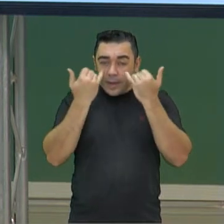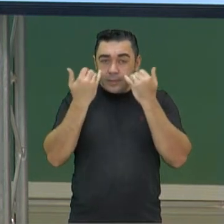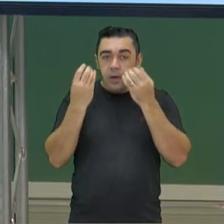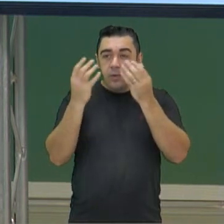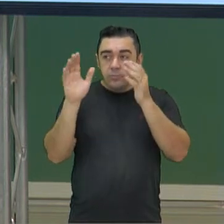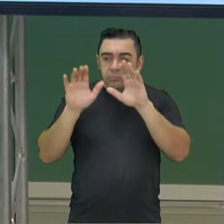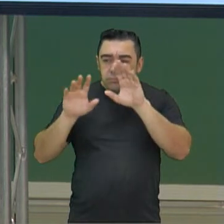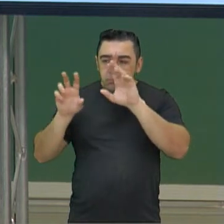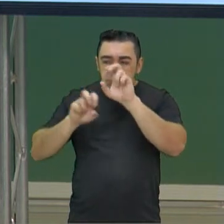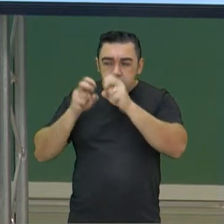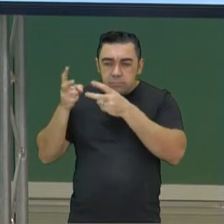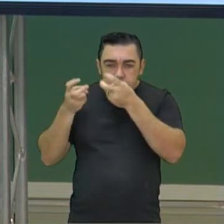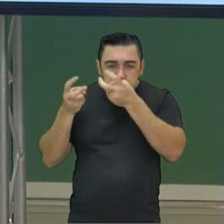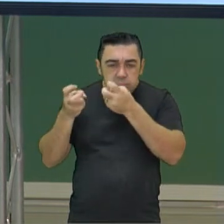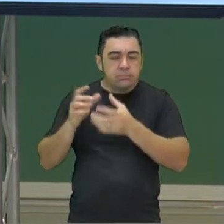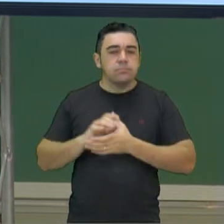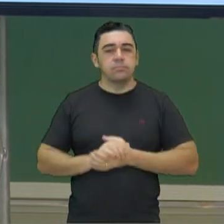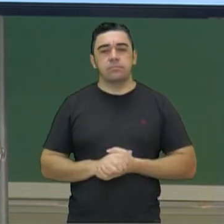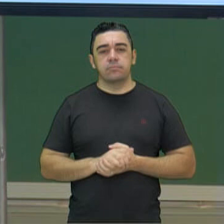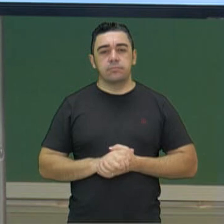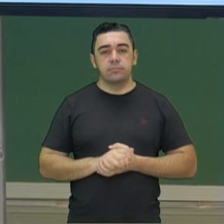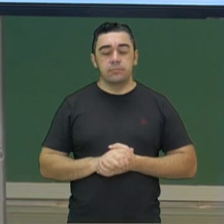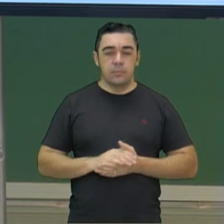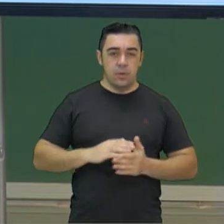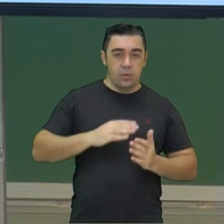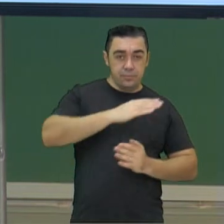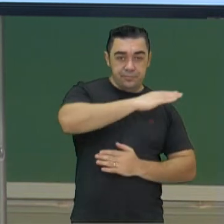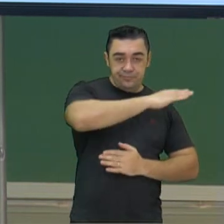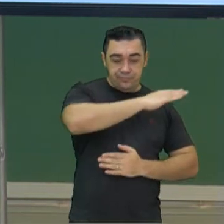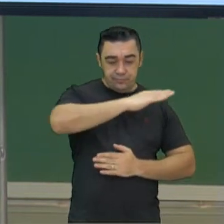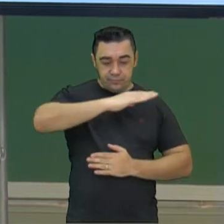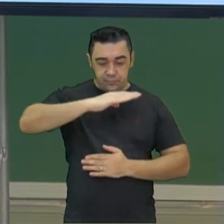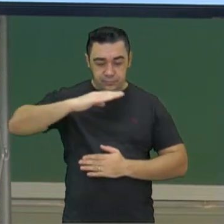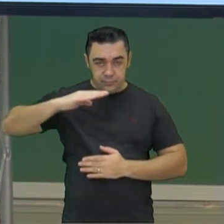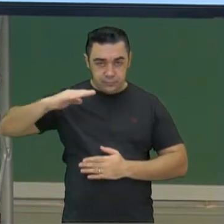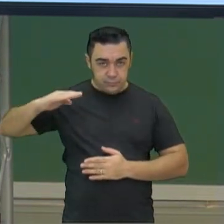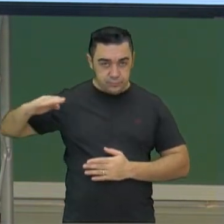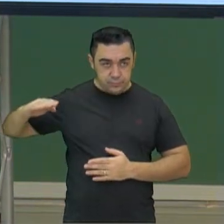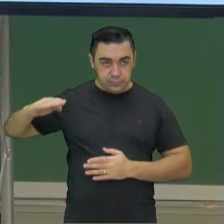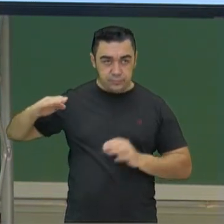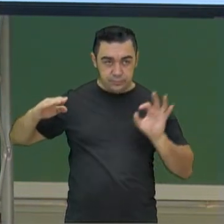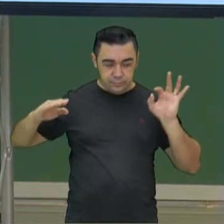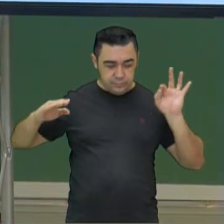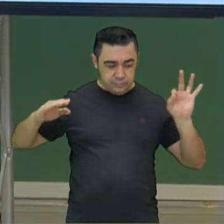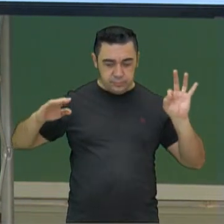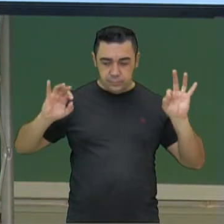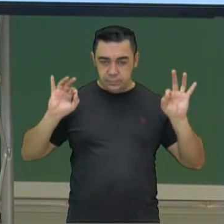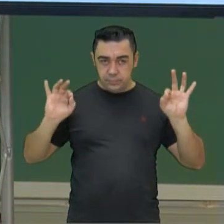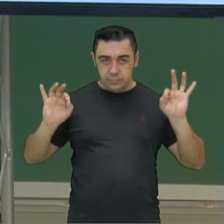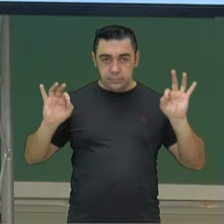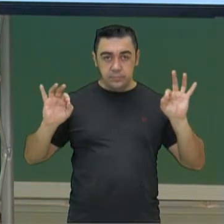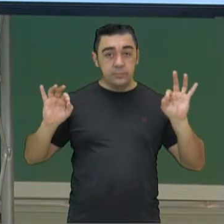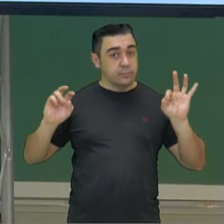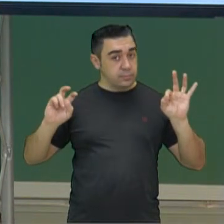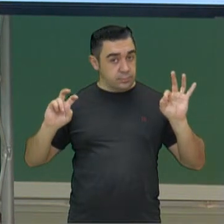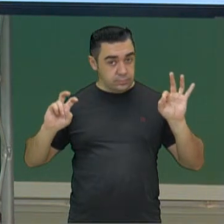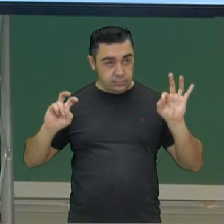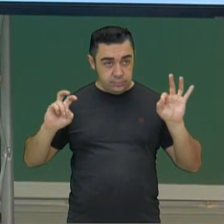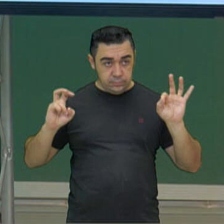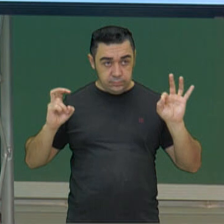uma figura. O eixo maior é essa distância, então é